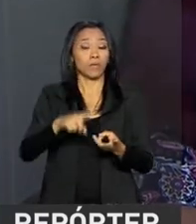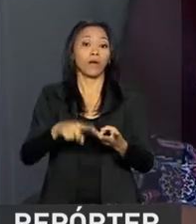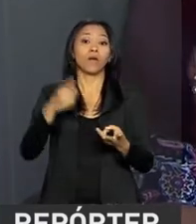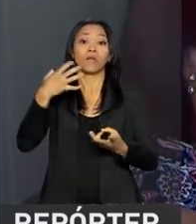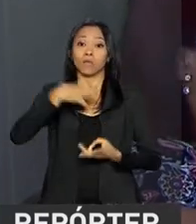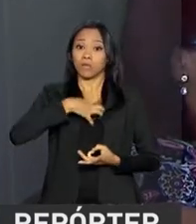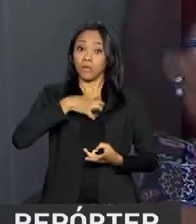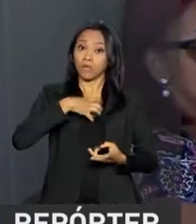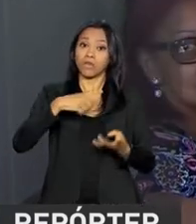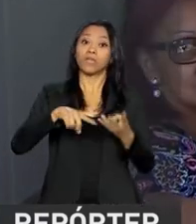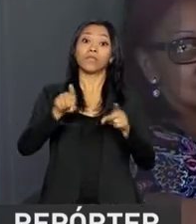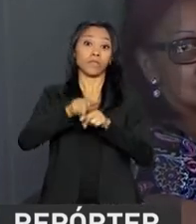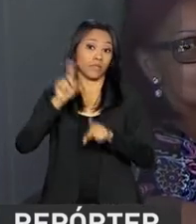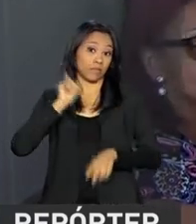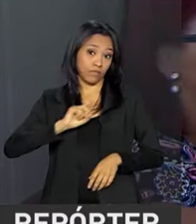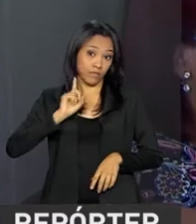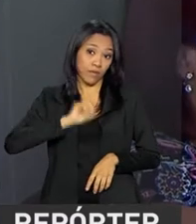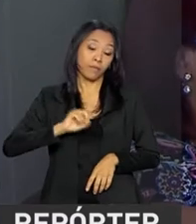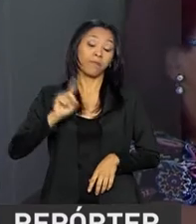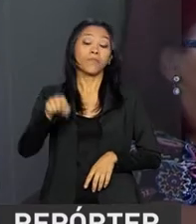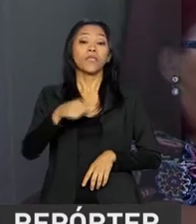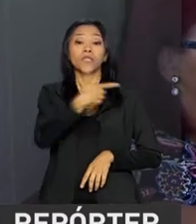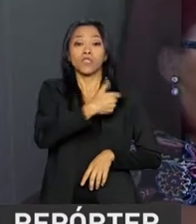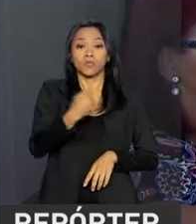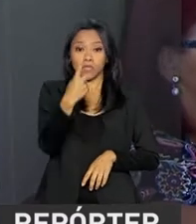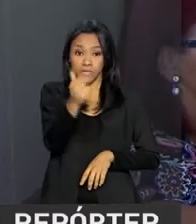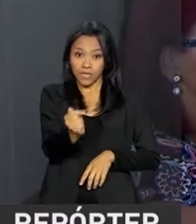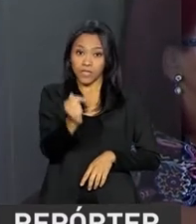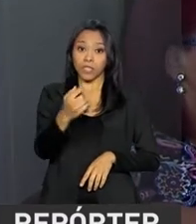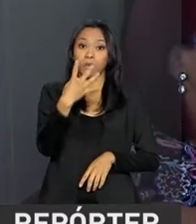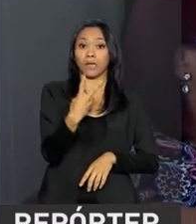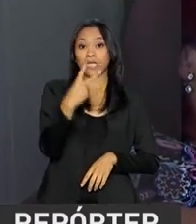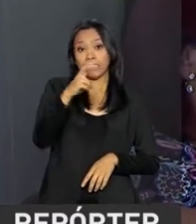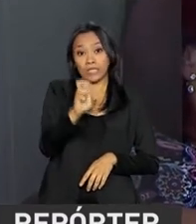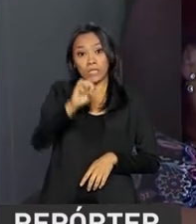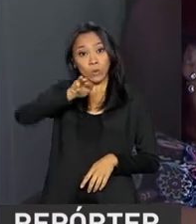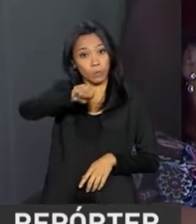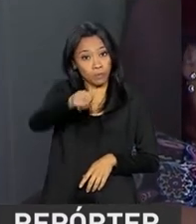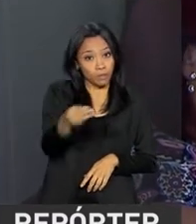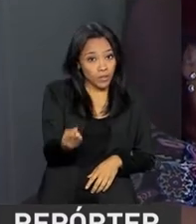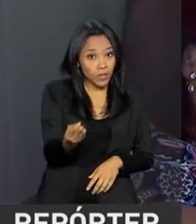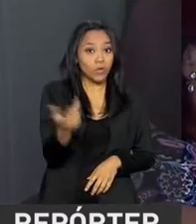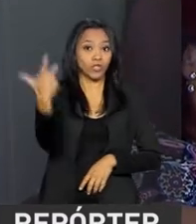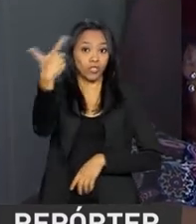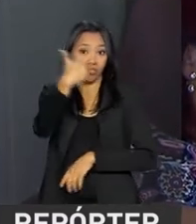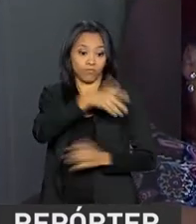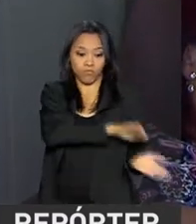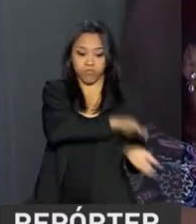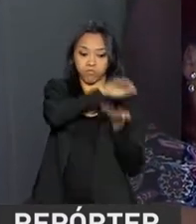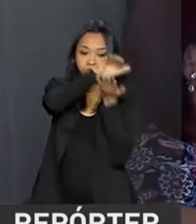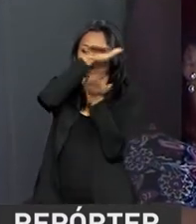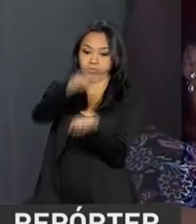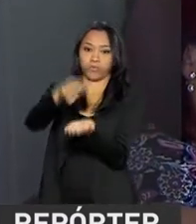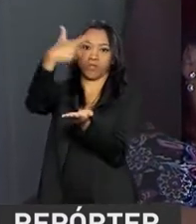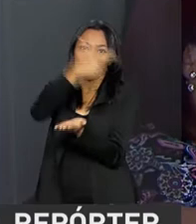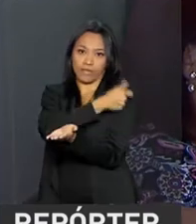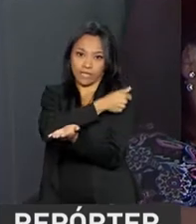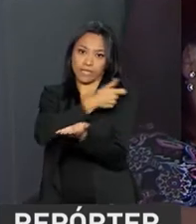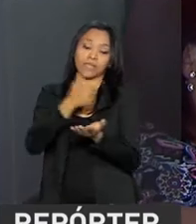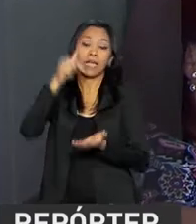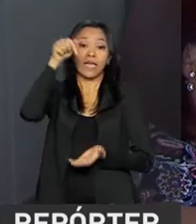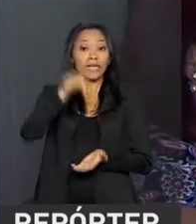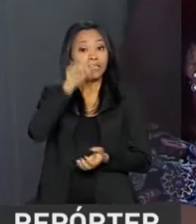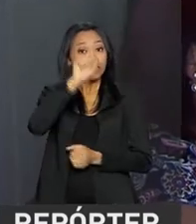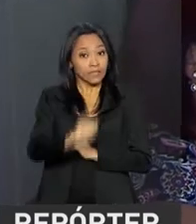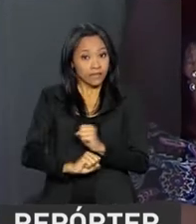Em 2017, o Ministério da Saúde repassou 45 milhões de doses da vacina ao estado. Este ano, somente em janeiro,